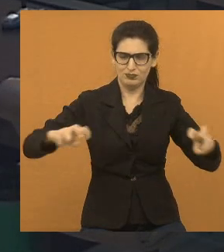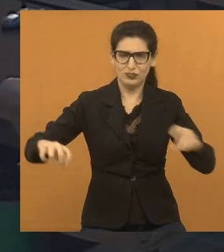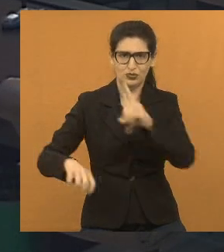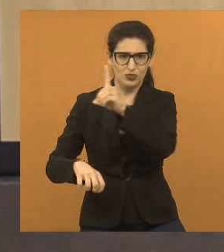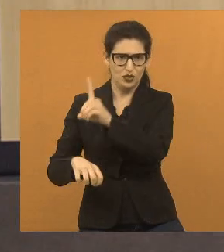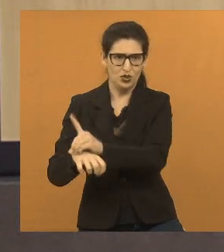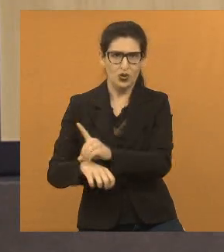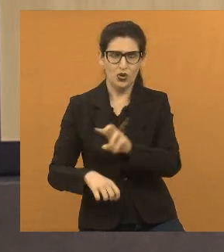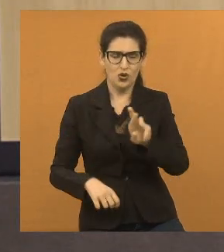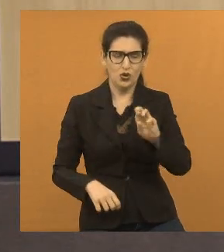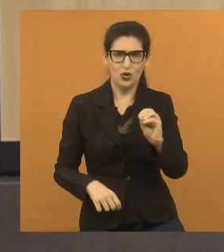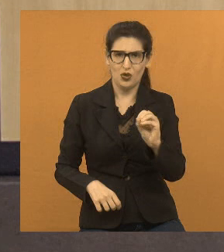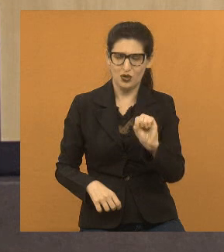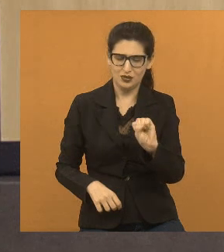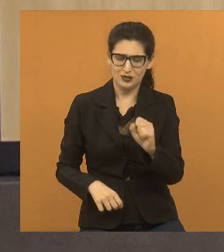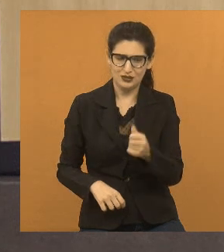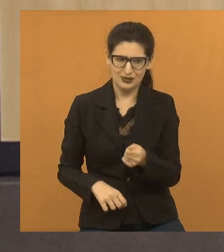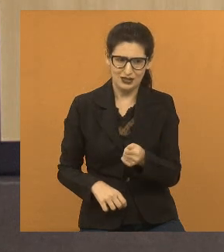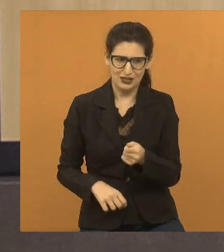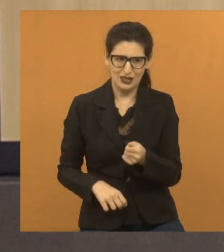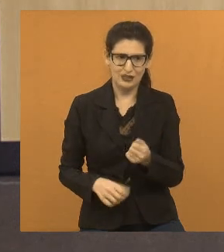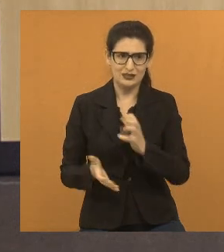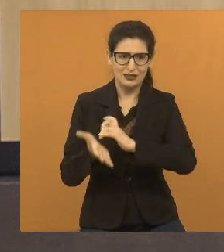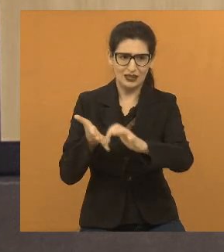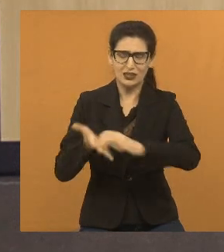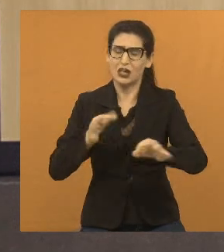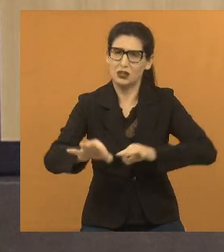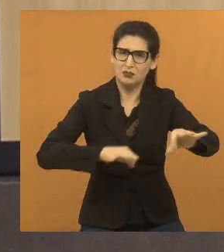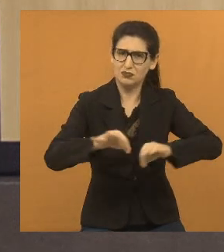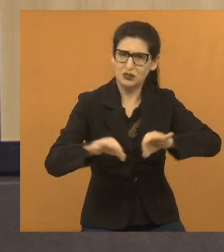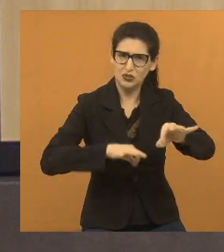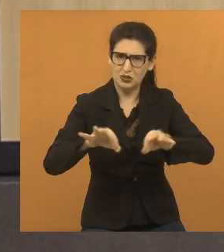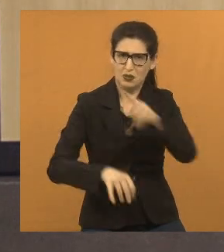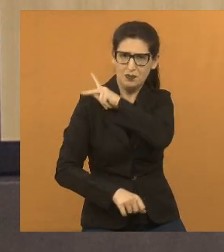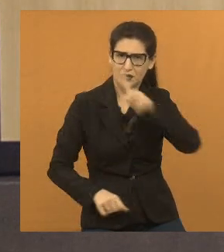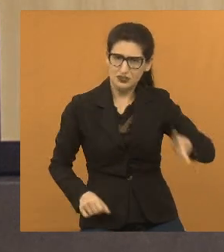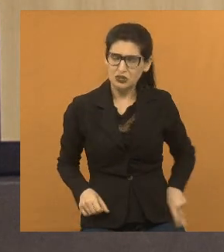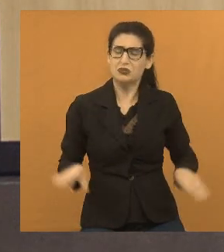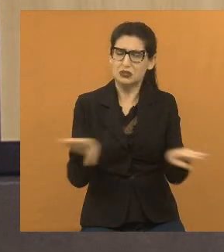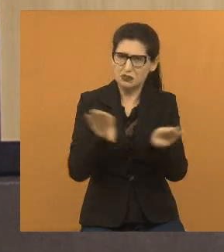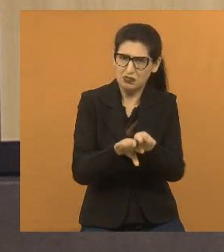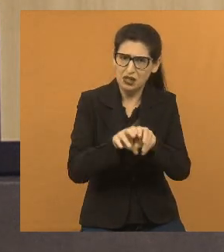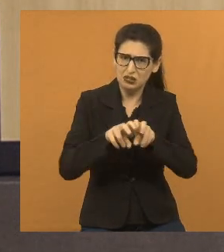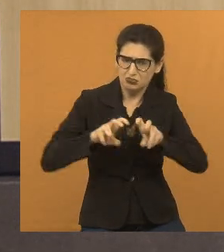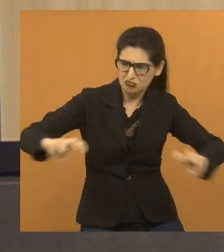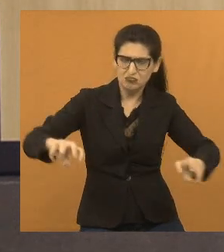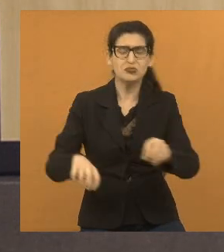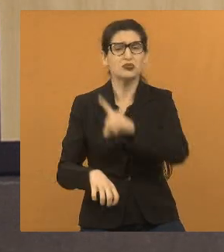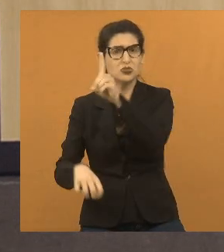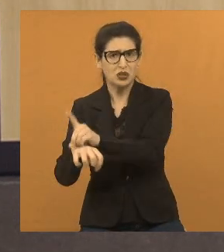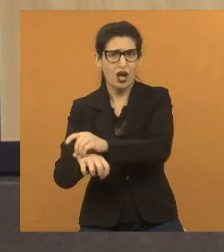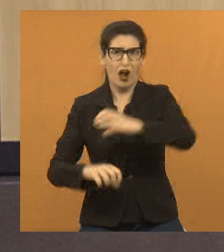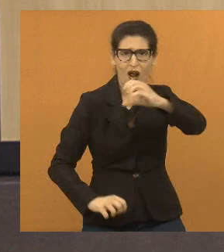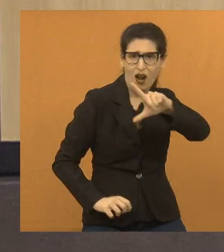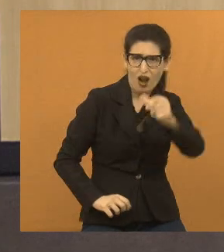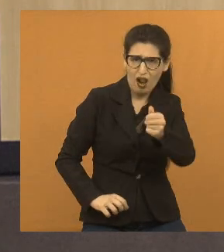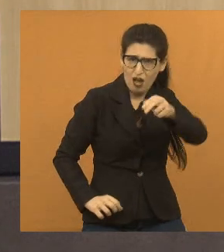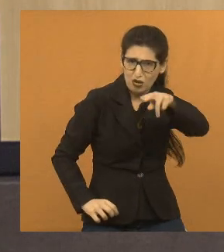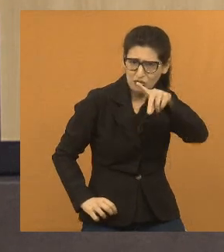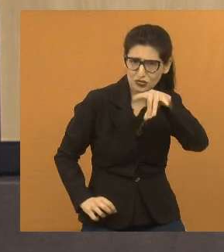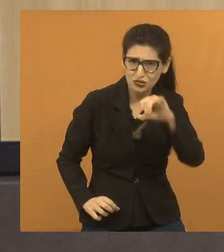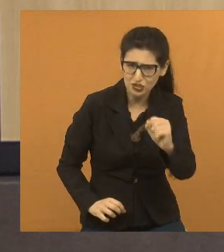Kazuy Saito Sasaki, secretária de Planejamento e presidente da mesa diretora, Cláudia